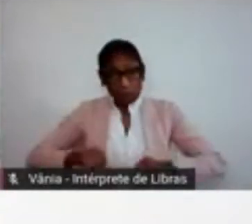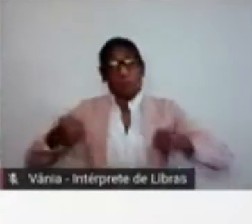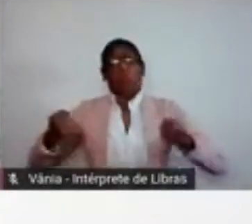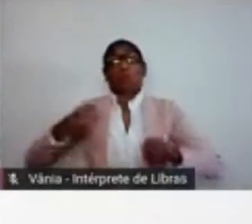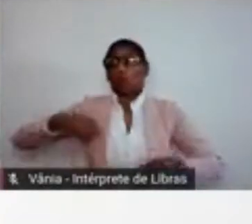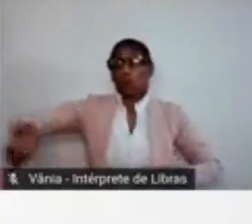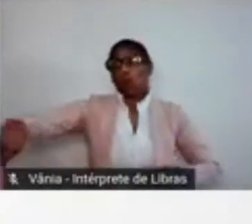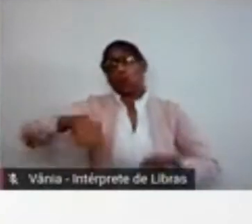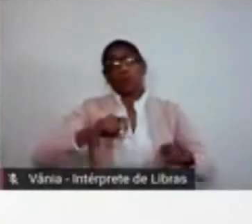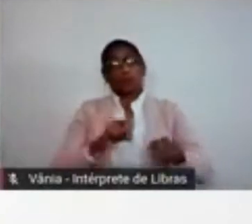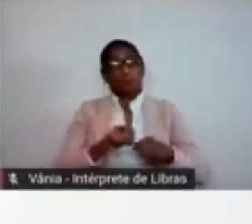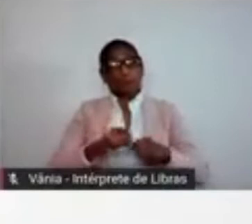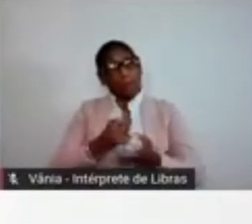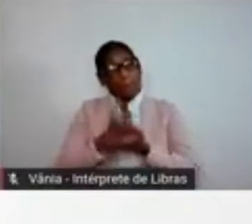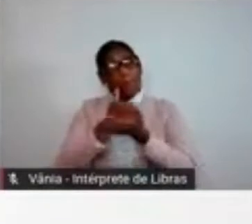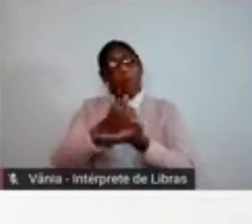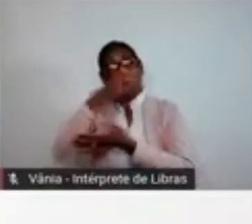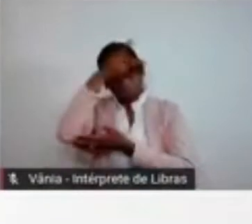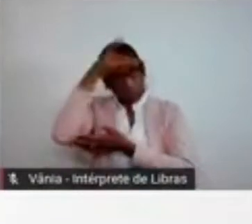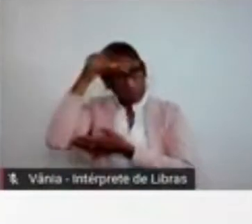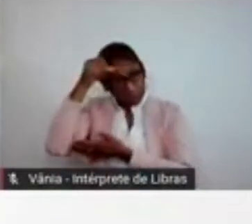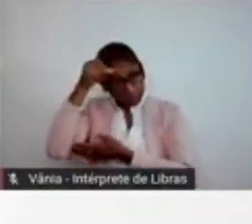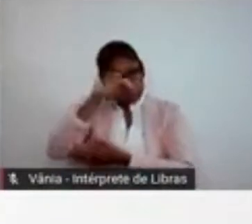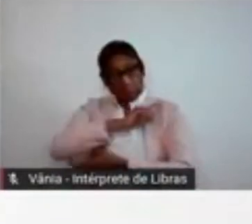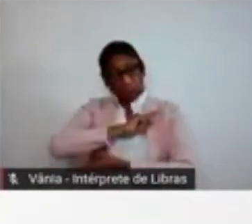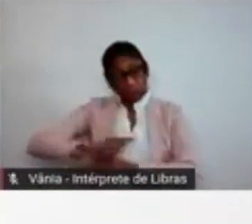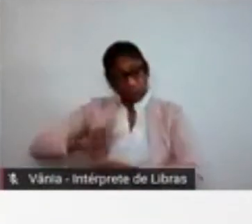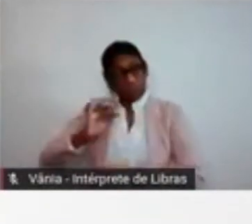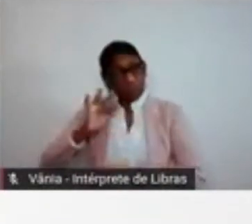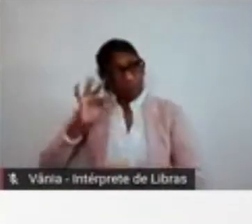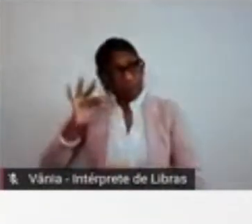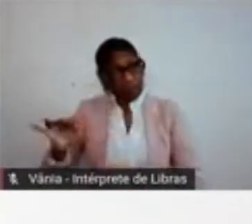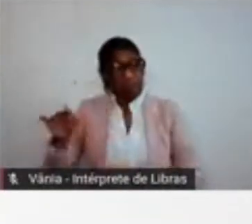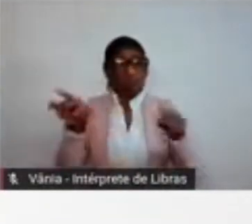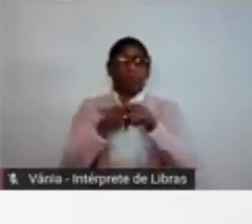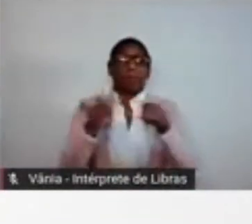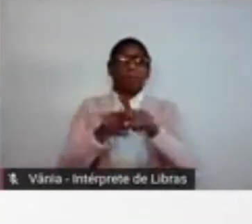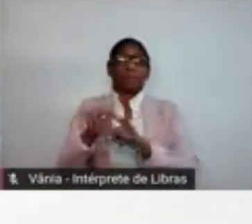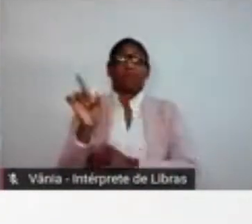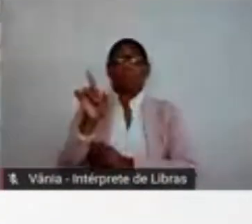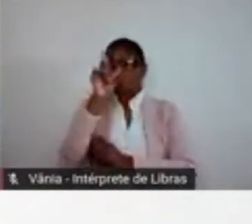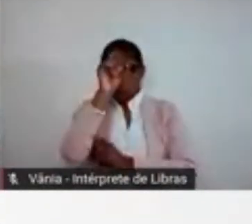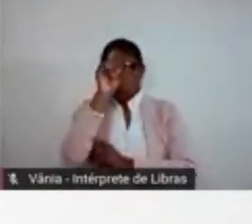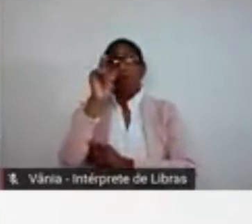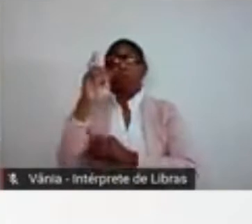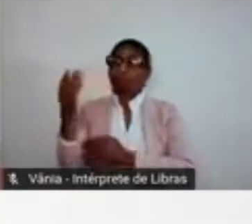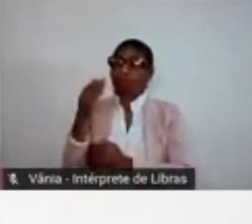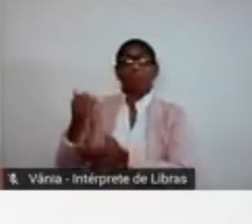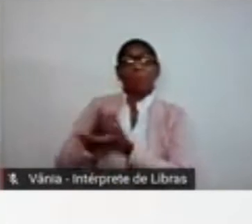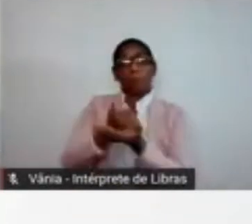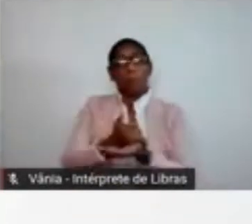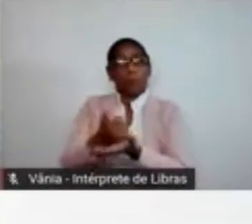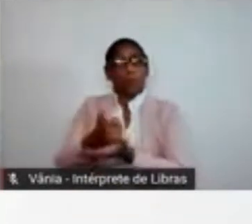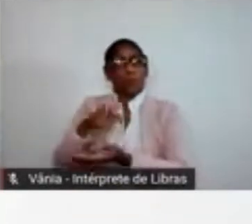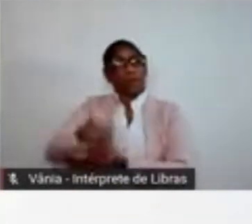governo do estado, com o apoio das prefeituras, com o apoio do governo federal, com a participação, evidentemente, dos hospitais aqui do Rio